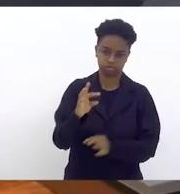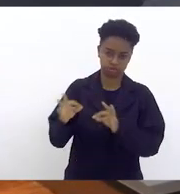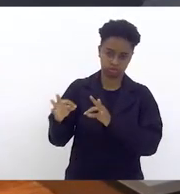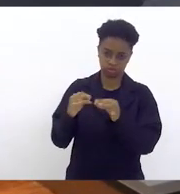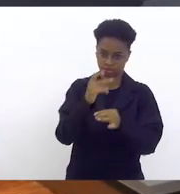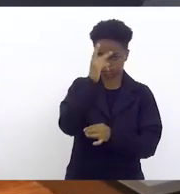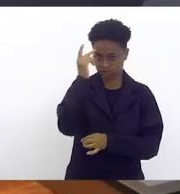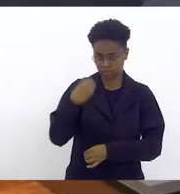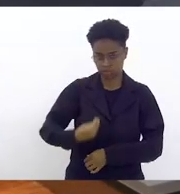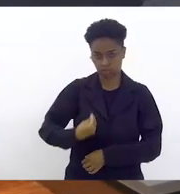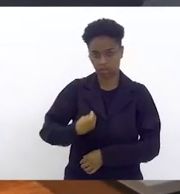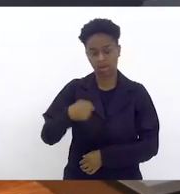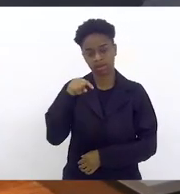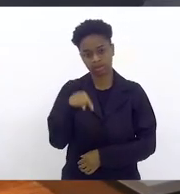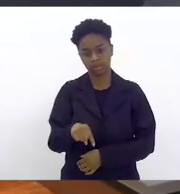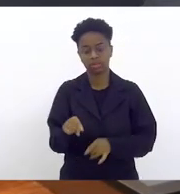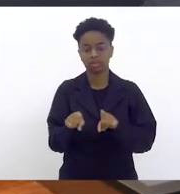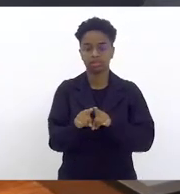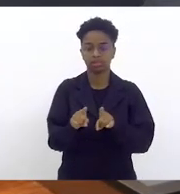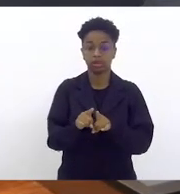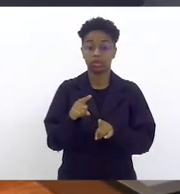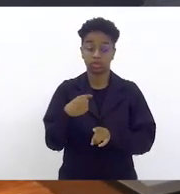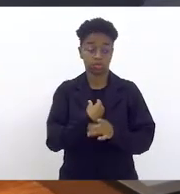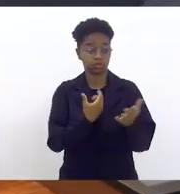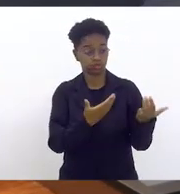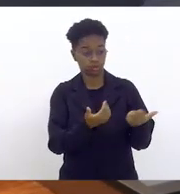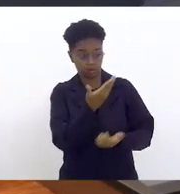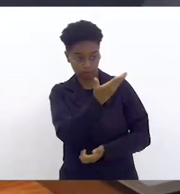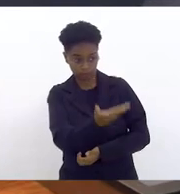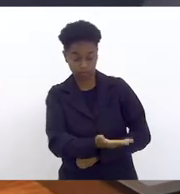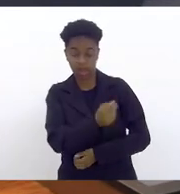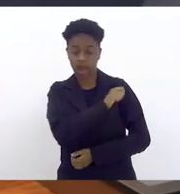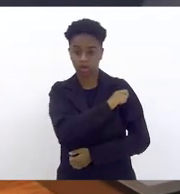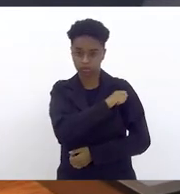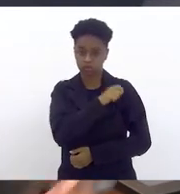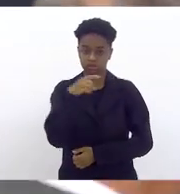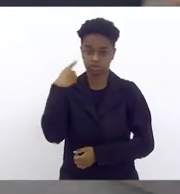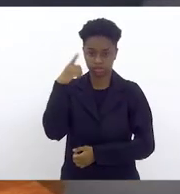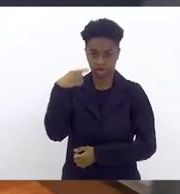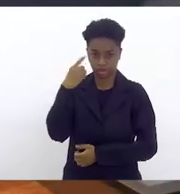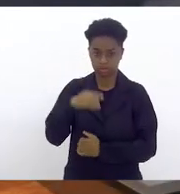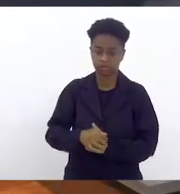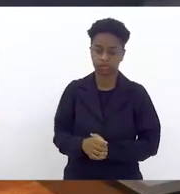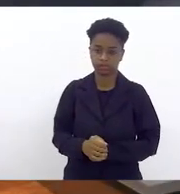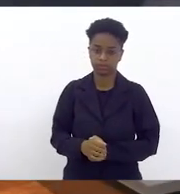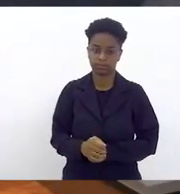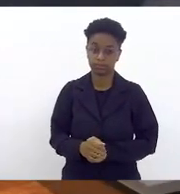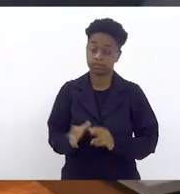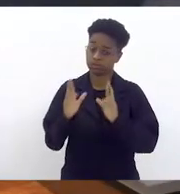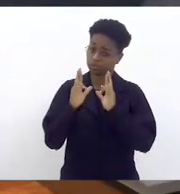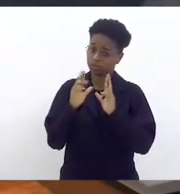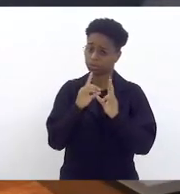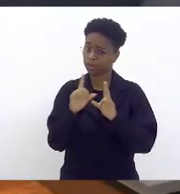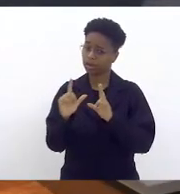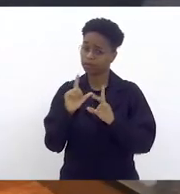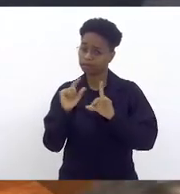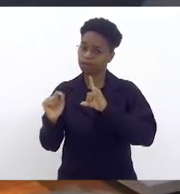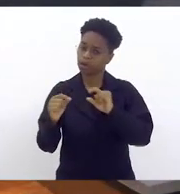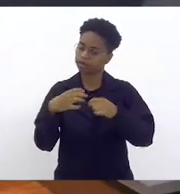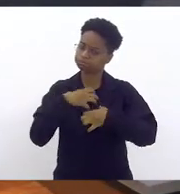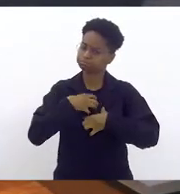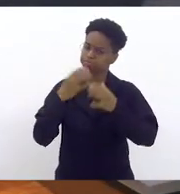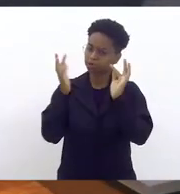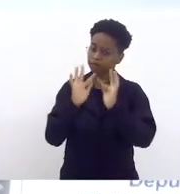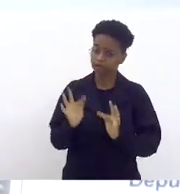presentes inclusive nossos jovens estudantes de direito que eu espero que não saia daqui entusiasmado